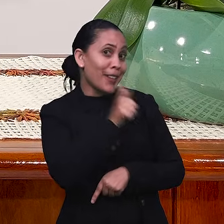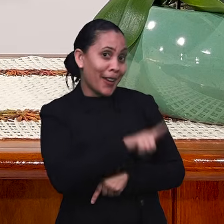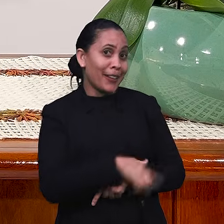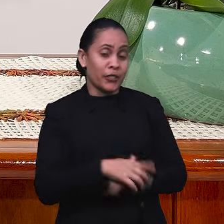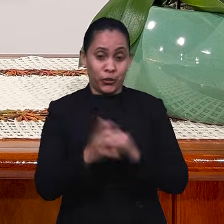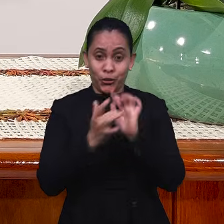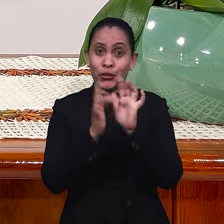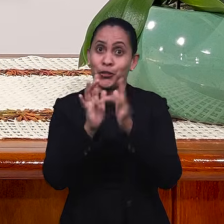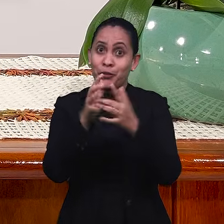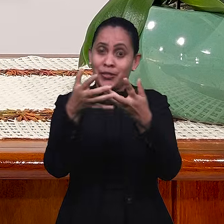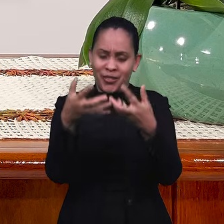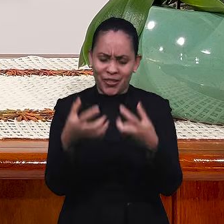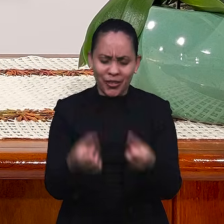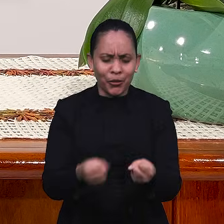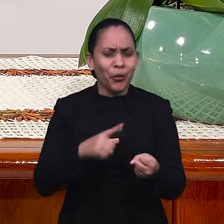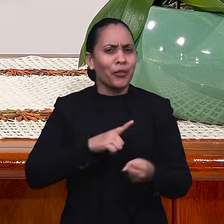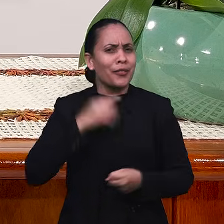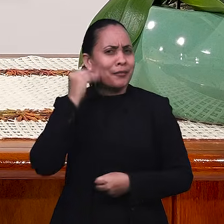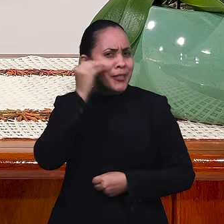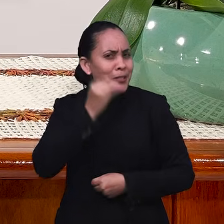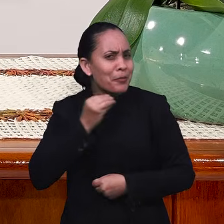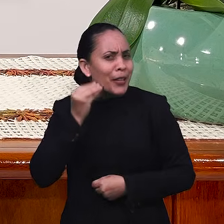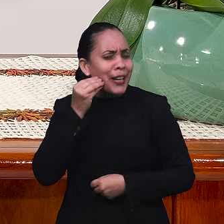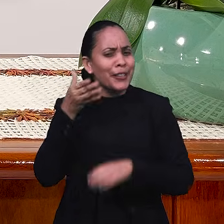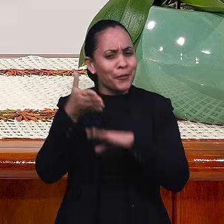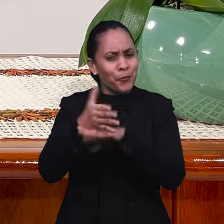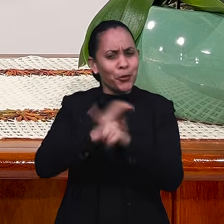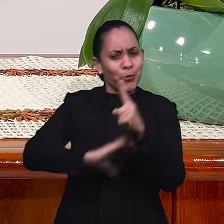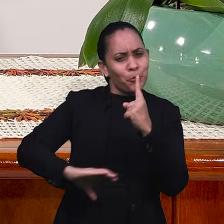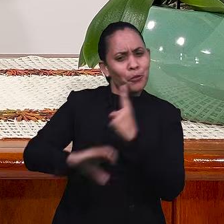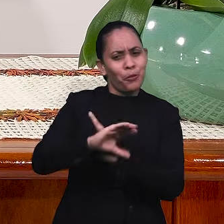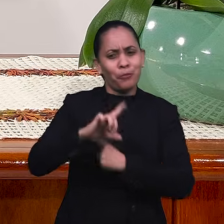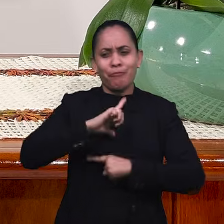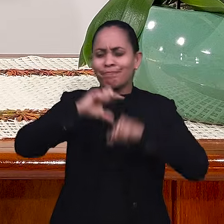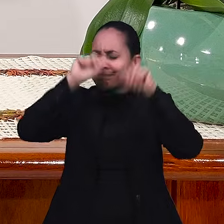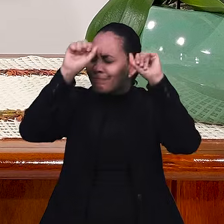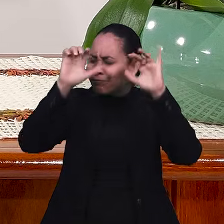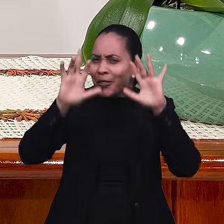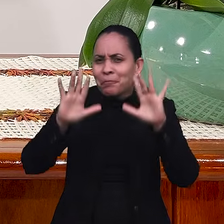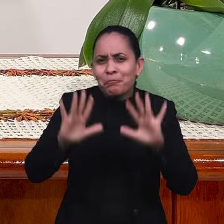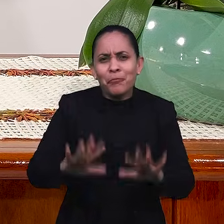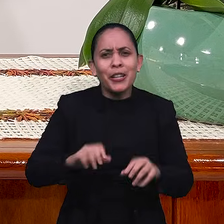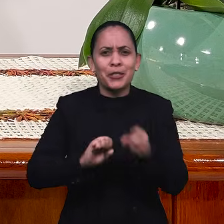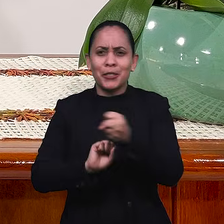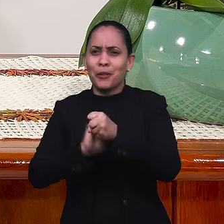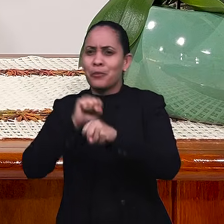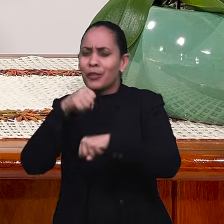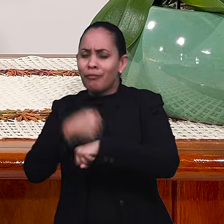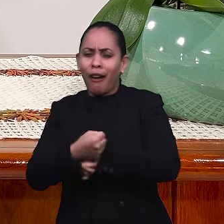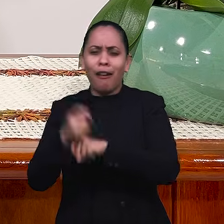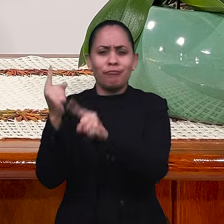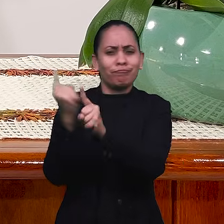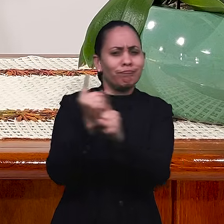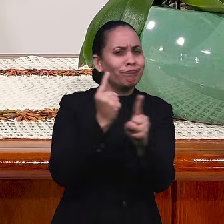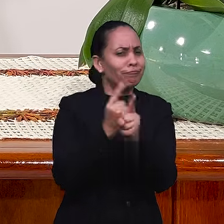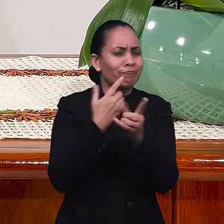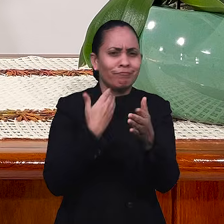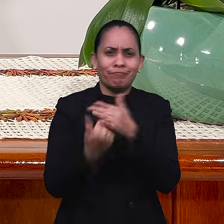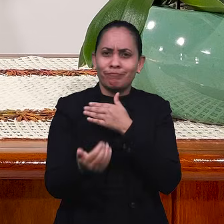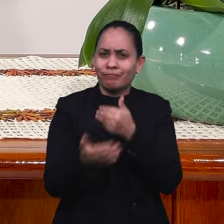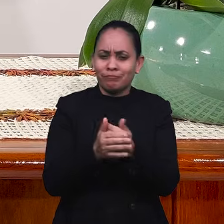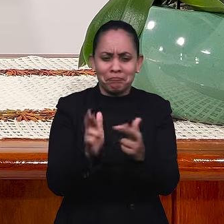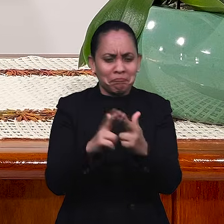aceitou Jesus, teve uma experiência, foi num culto, recebeu uma bênção, foi num seminário, foi num encontro, que seja,